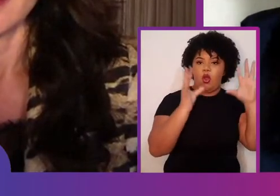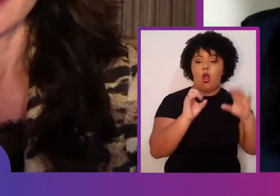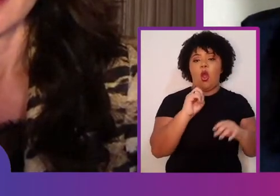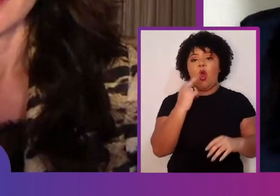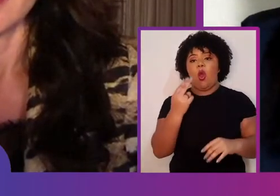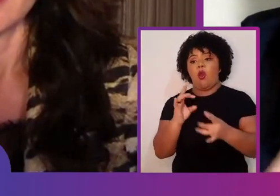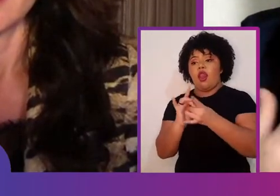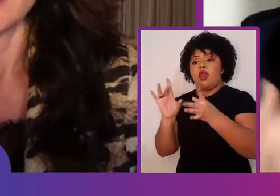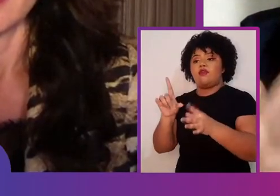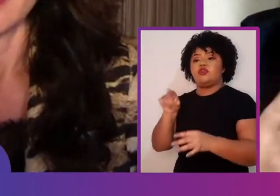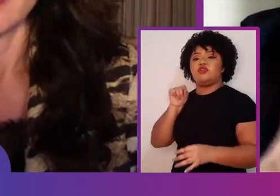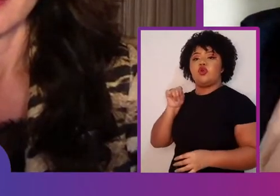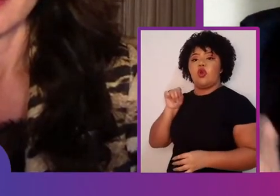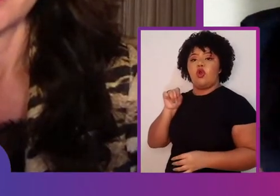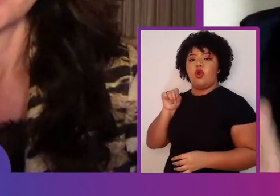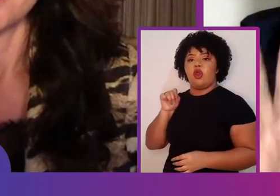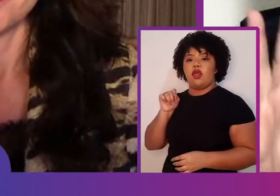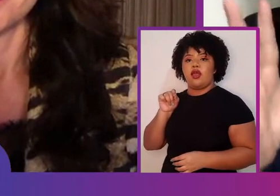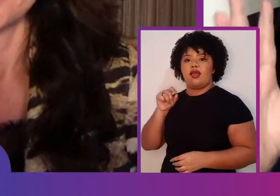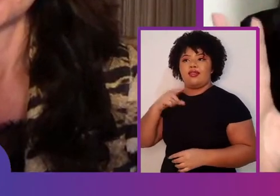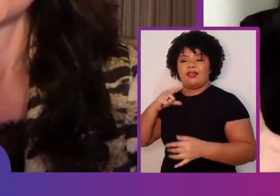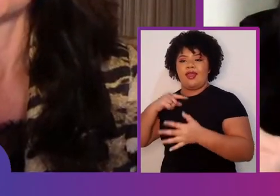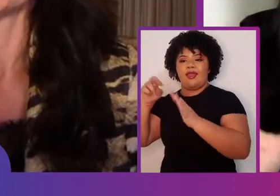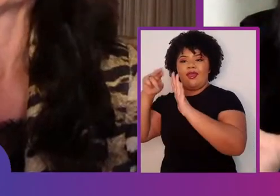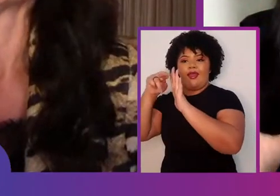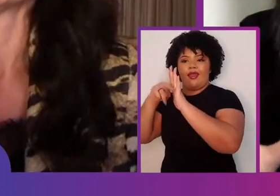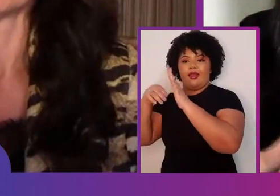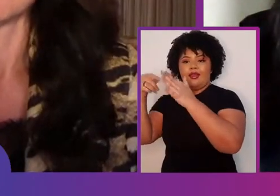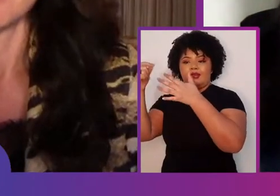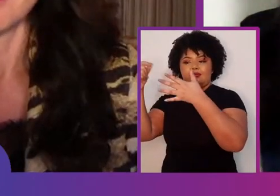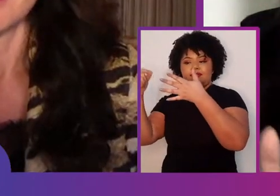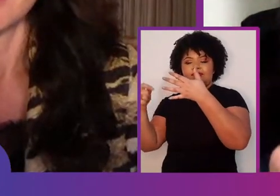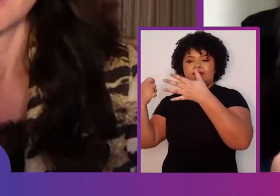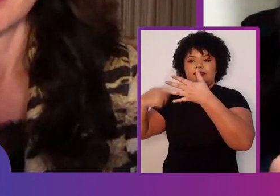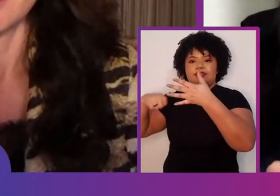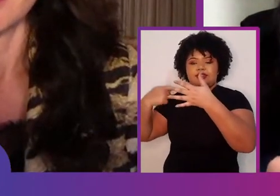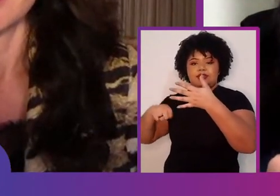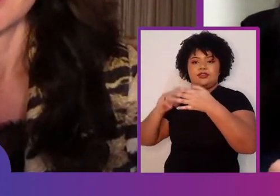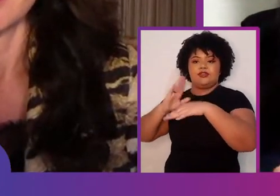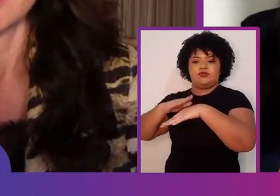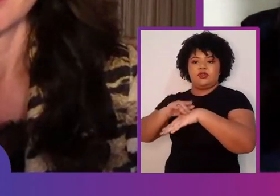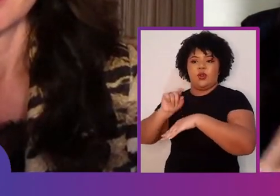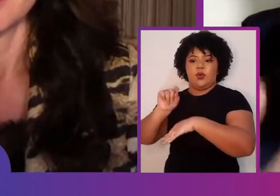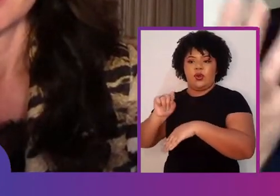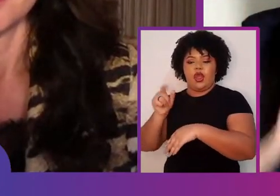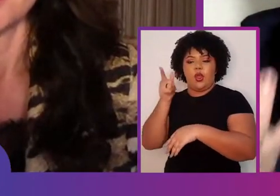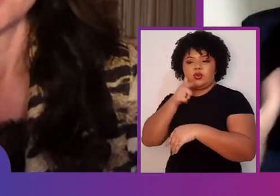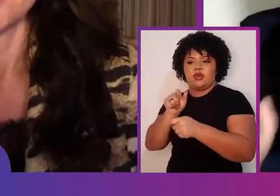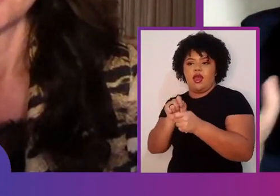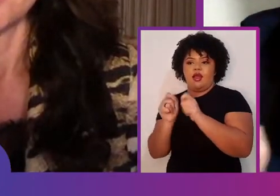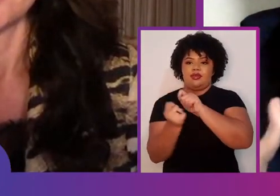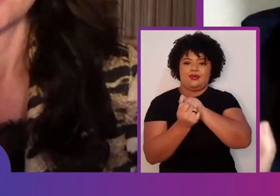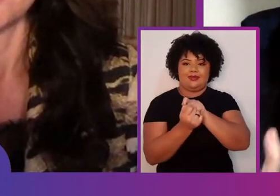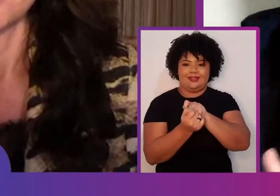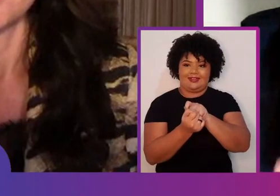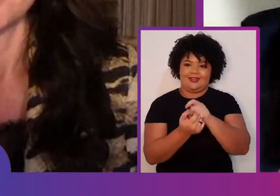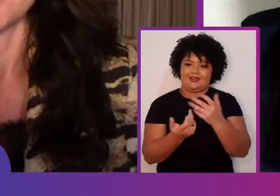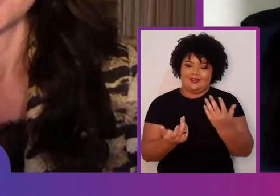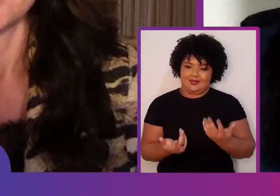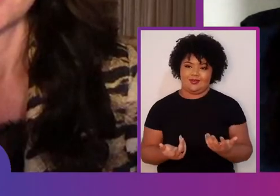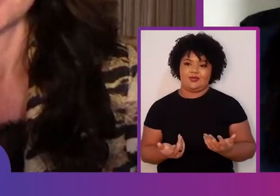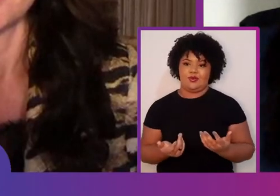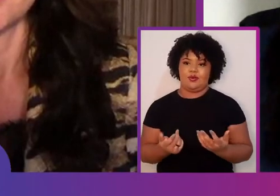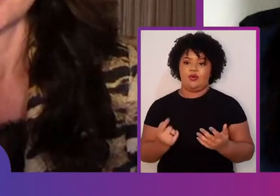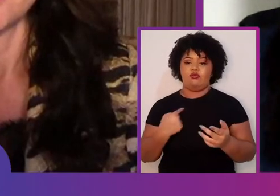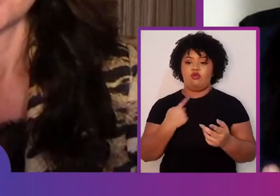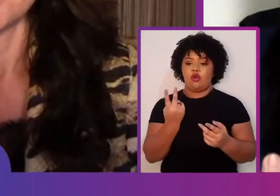de tem-quês, que está cheio de coisas que você precisa fazer para se adequar. Né? Em qual dessas duas situações